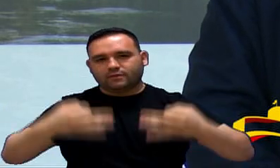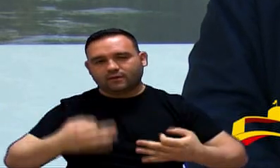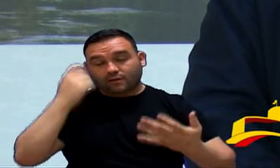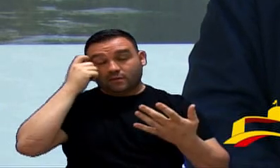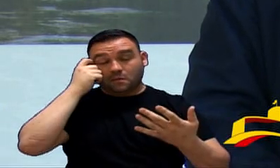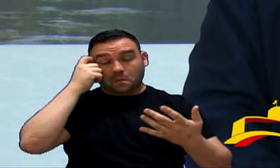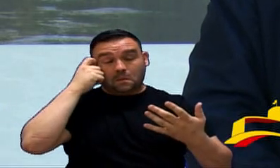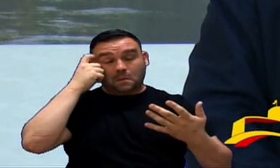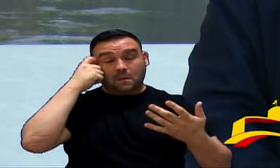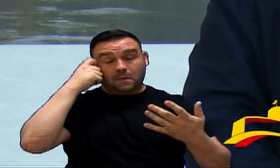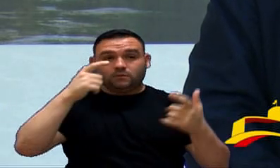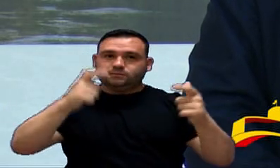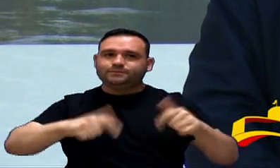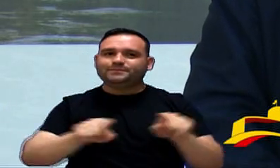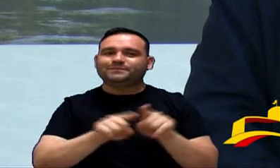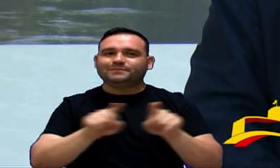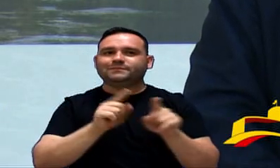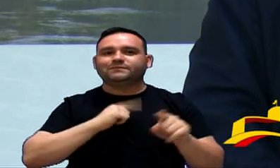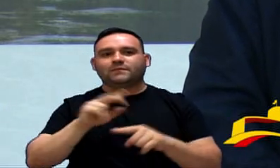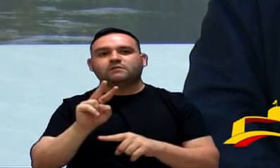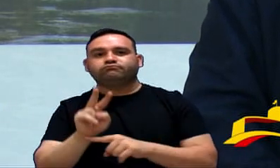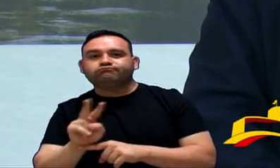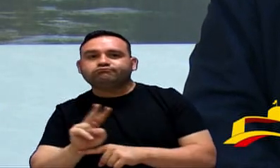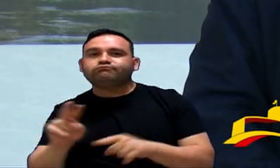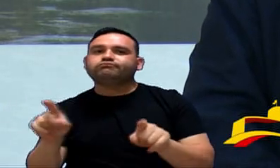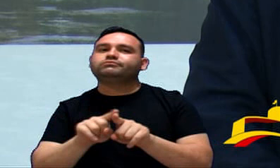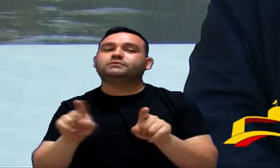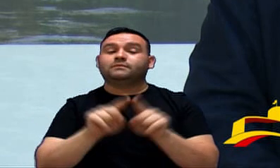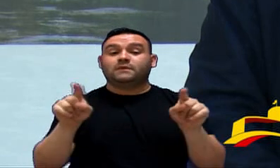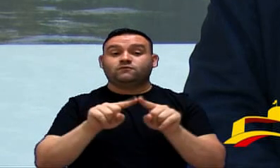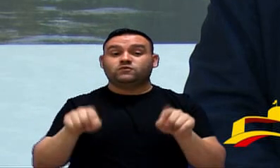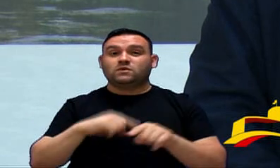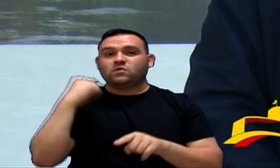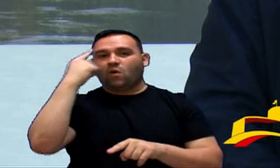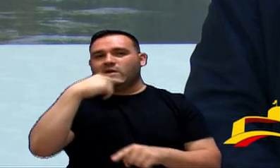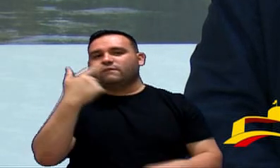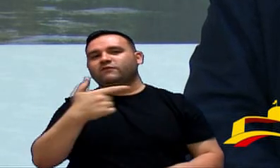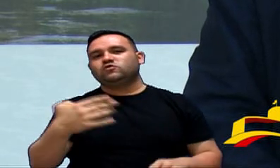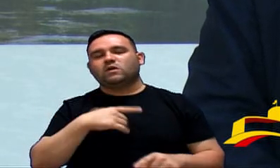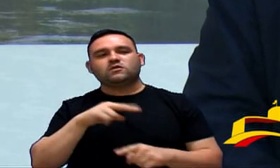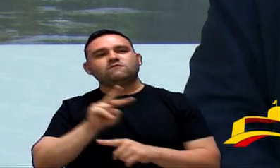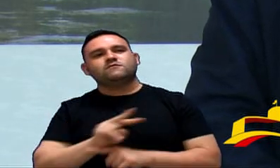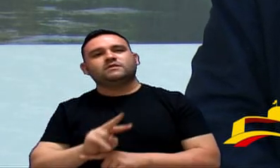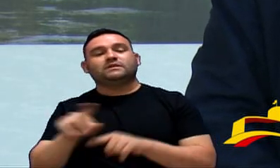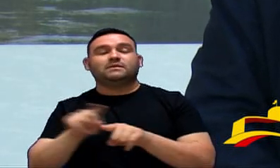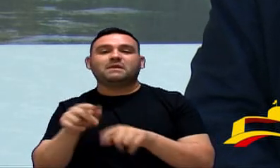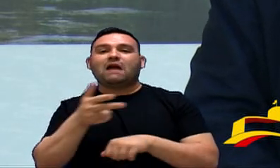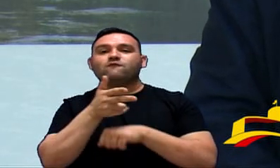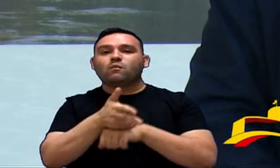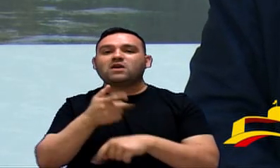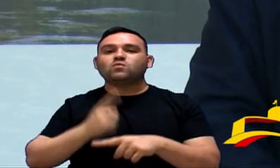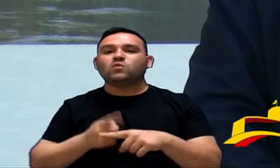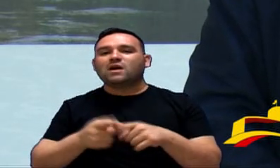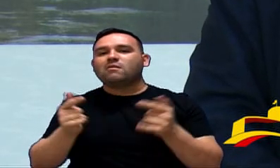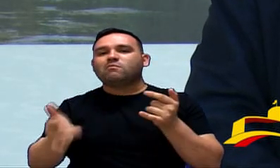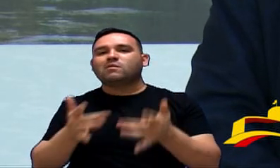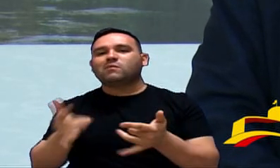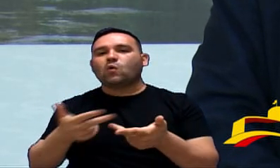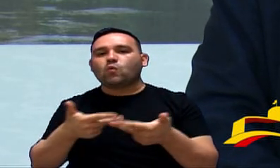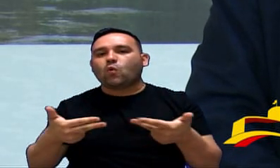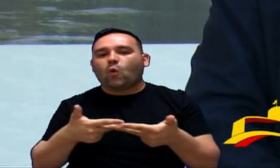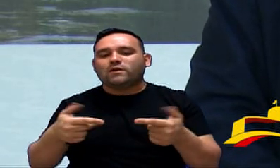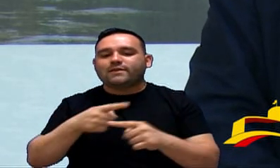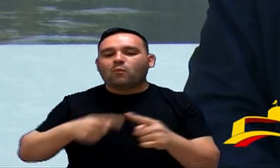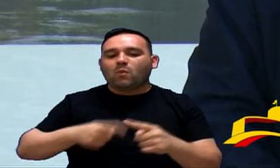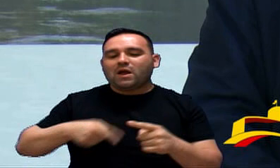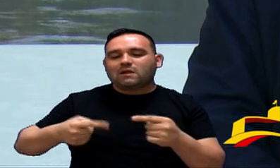um local onde fica com uma guarita, com um funcionário que fica 24 horas por dia, com filmagem para não jogarem coisa que não